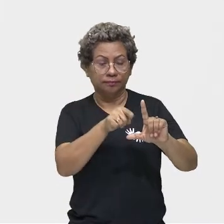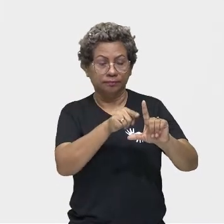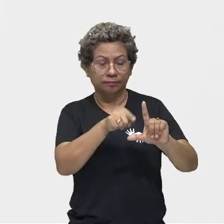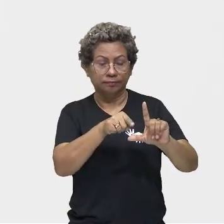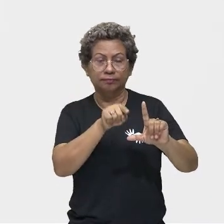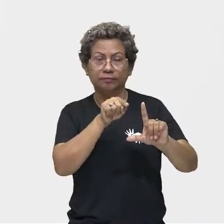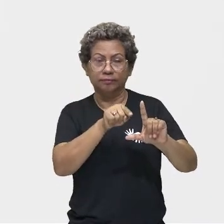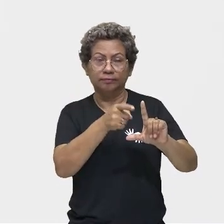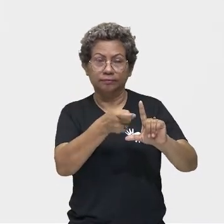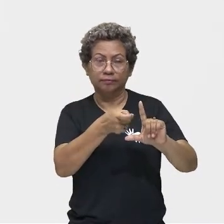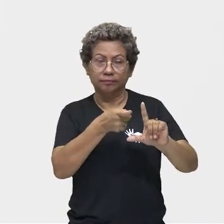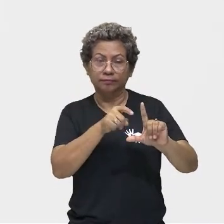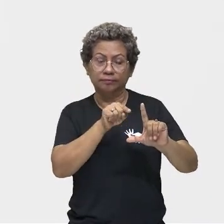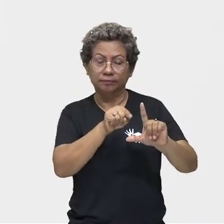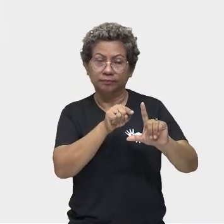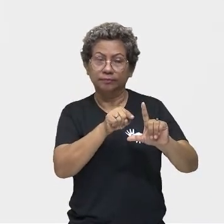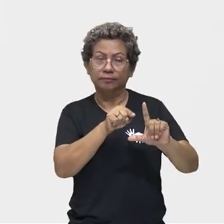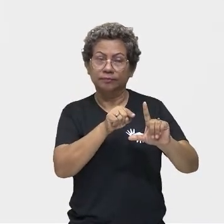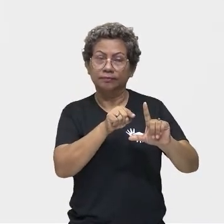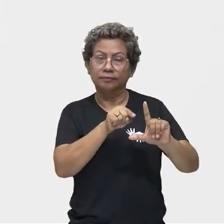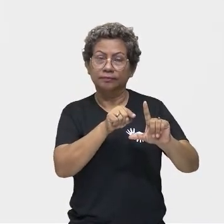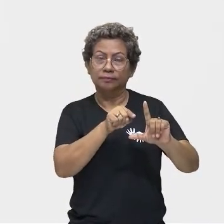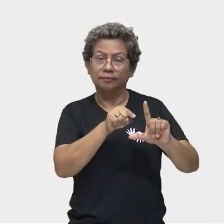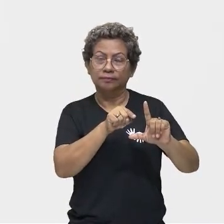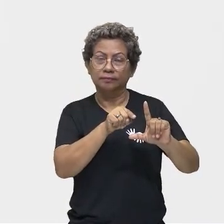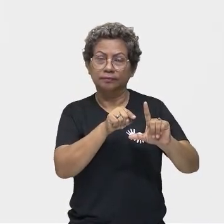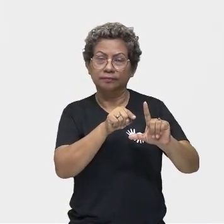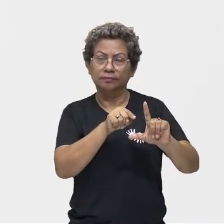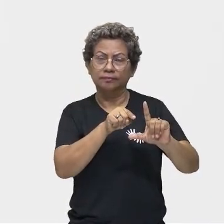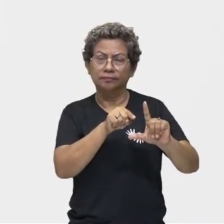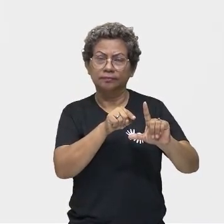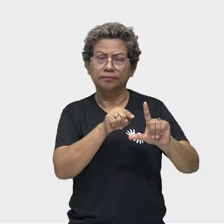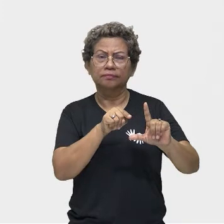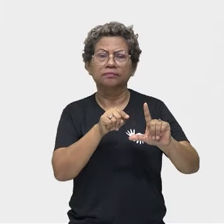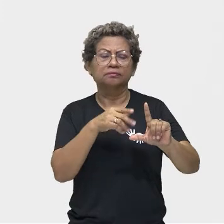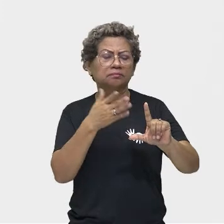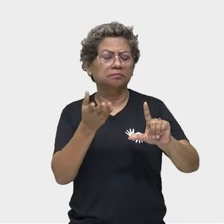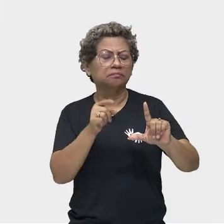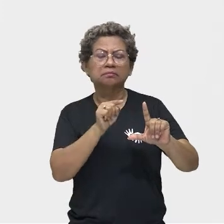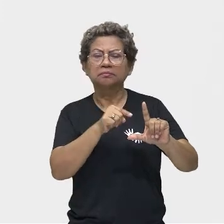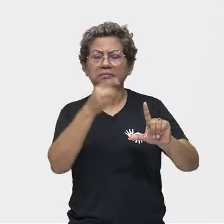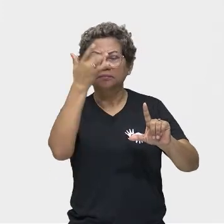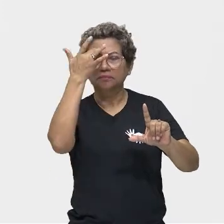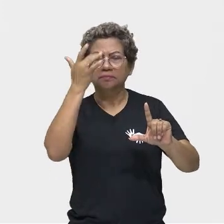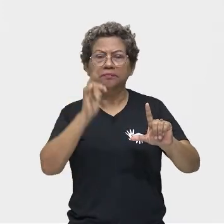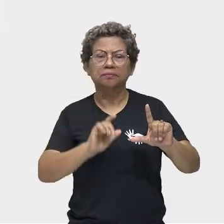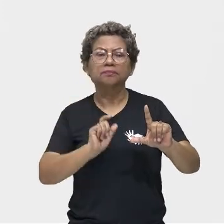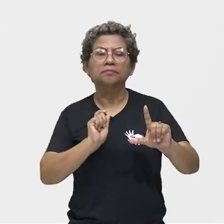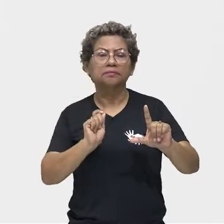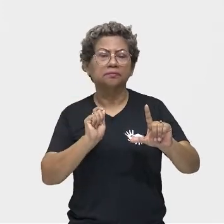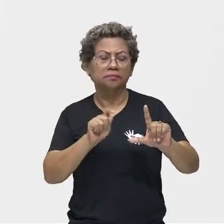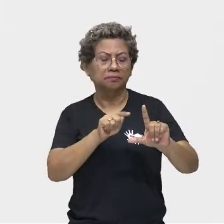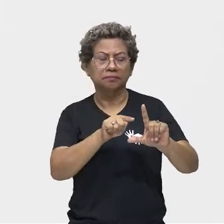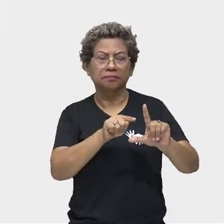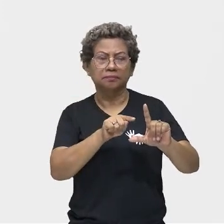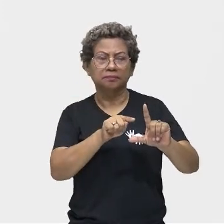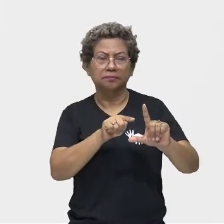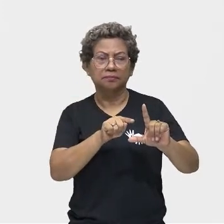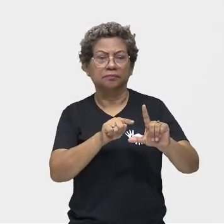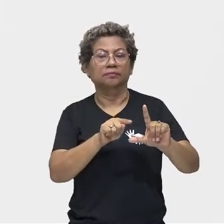ali, e ele está representando que elemento no nosso triângulo retângulo? Ele está representando a nossa